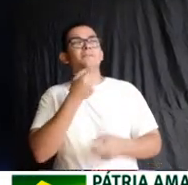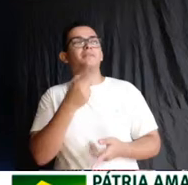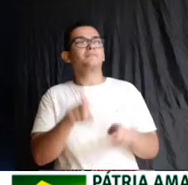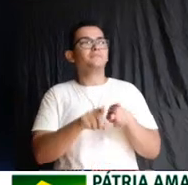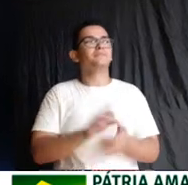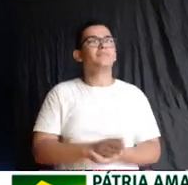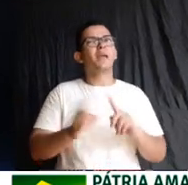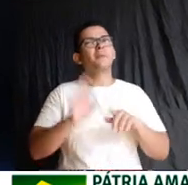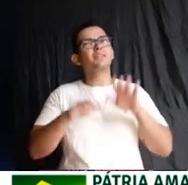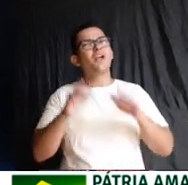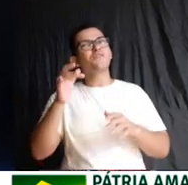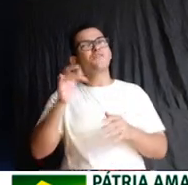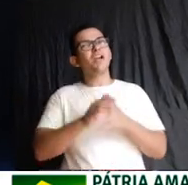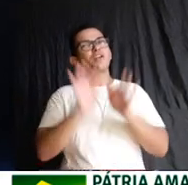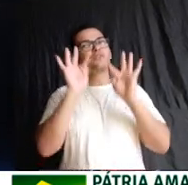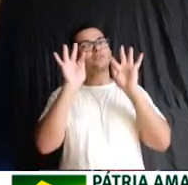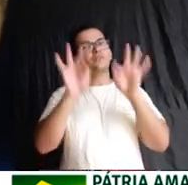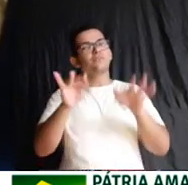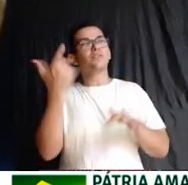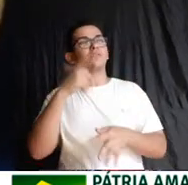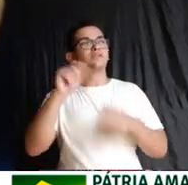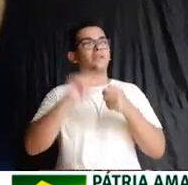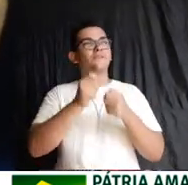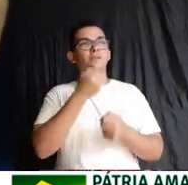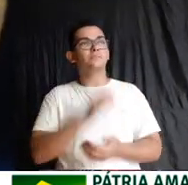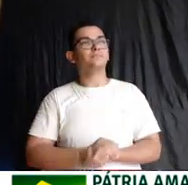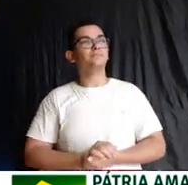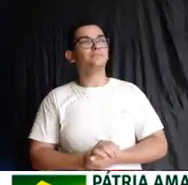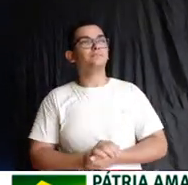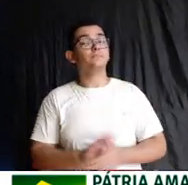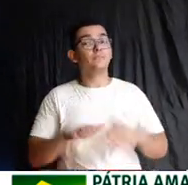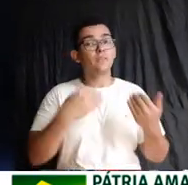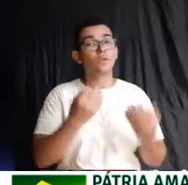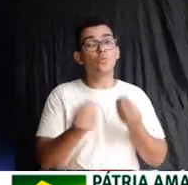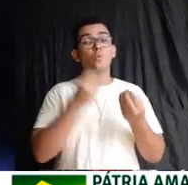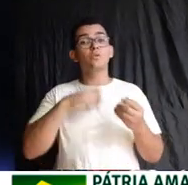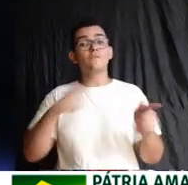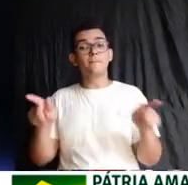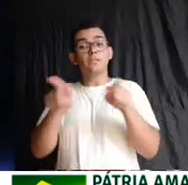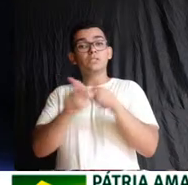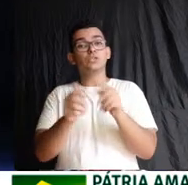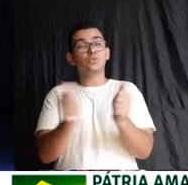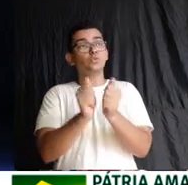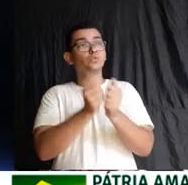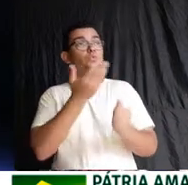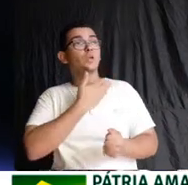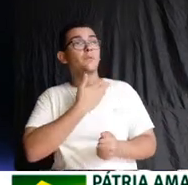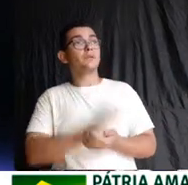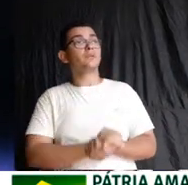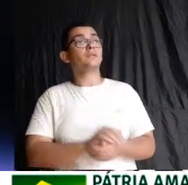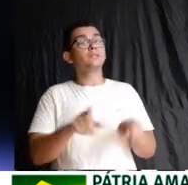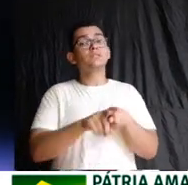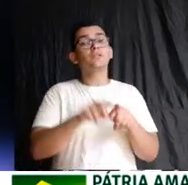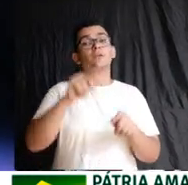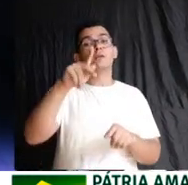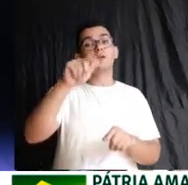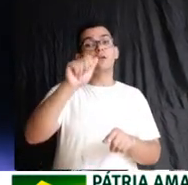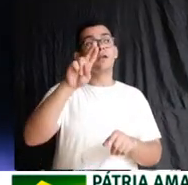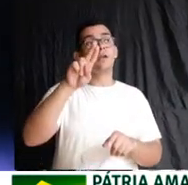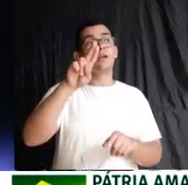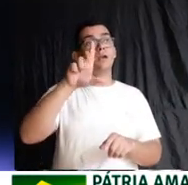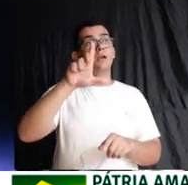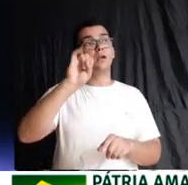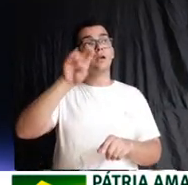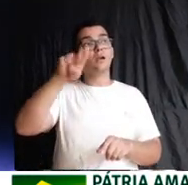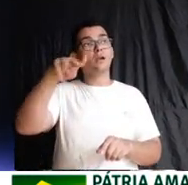Fechou, então. A parceria você fez com o nosso amigo aqui, você conheceu ele. E o Paulinho veio da onde?